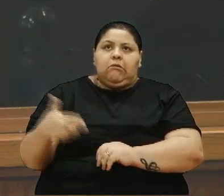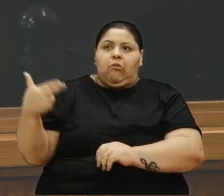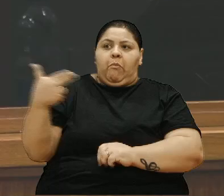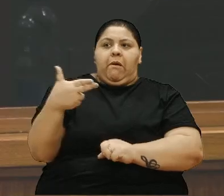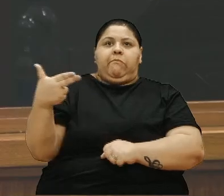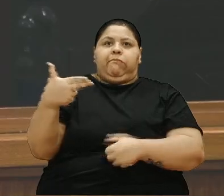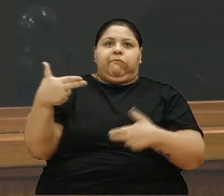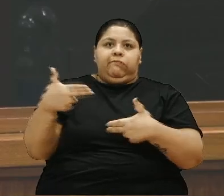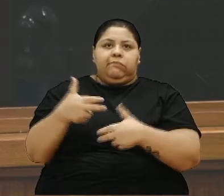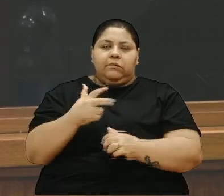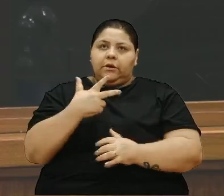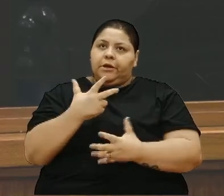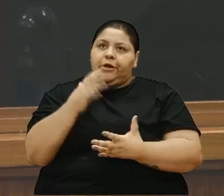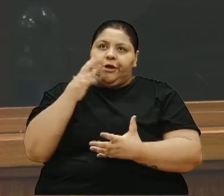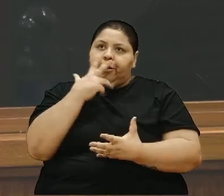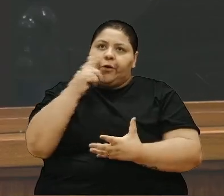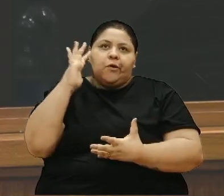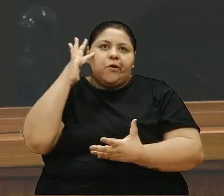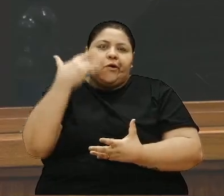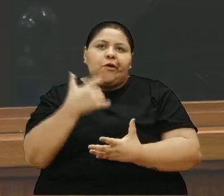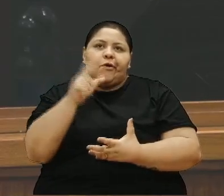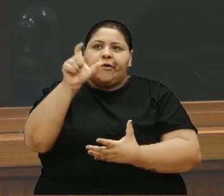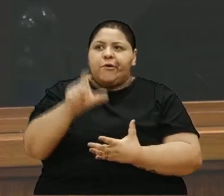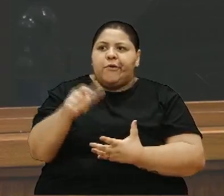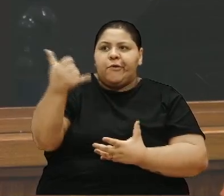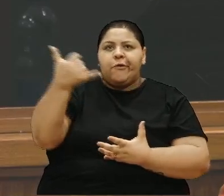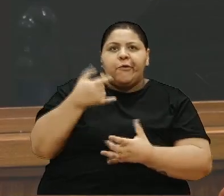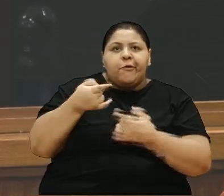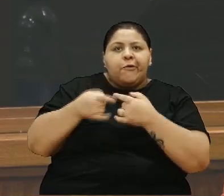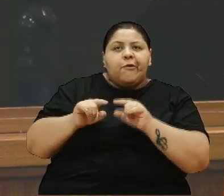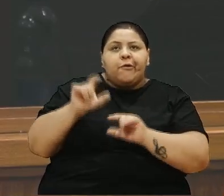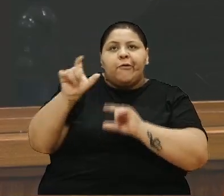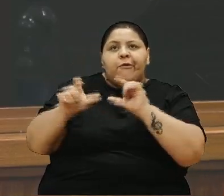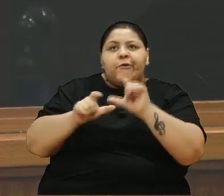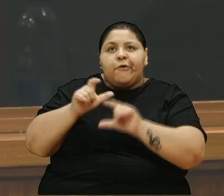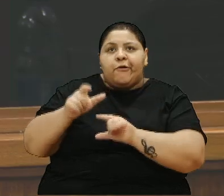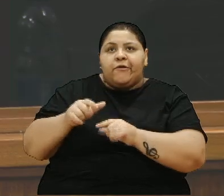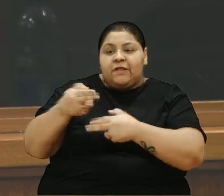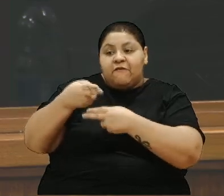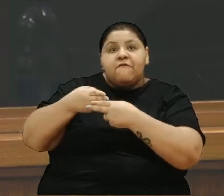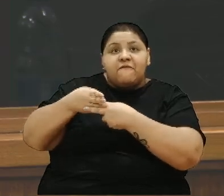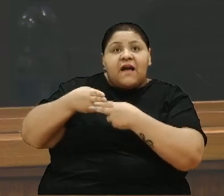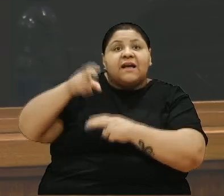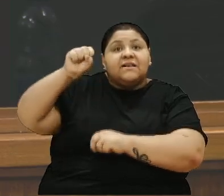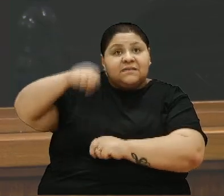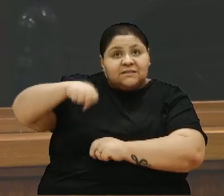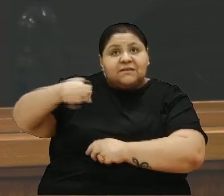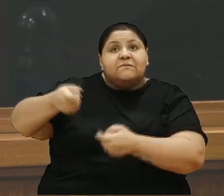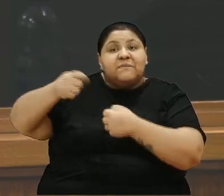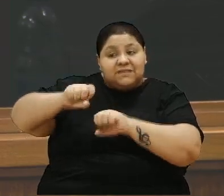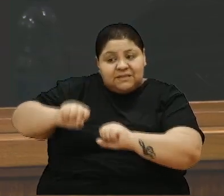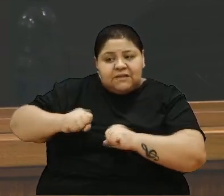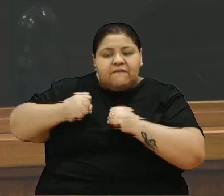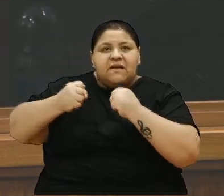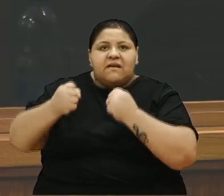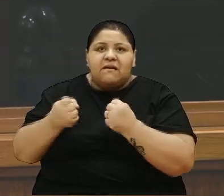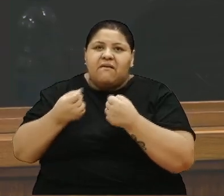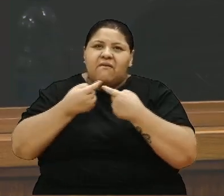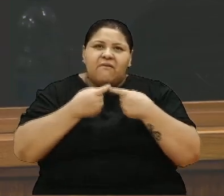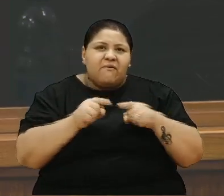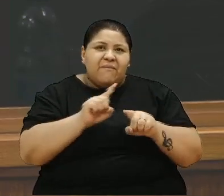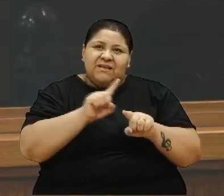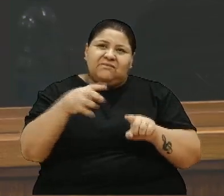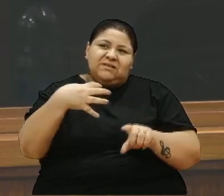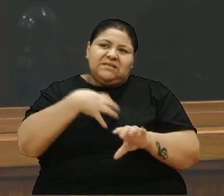ostensiva como está indo. Daí a pessoa me disse, mas muitas vezes as pessoas vêm com faca. Sim, precisa se defender, mas talvez não